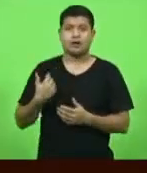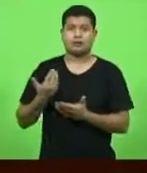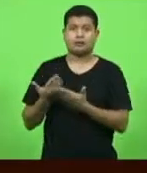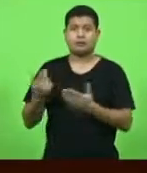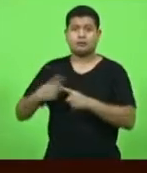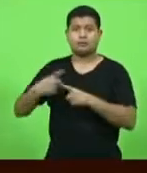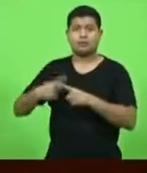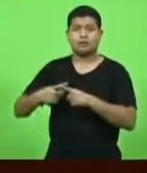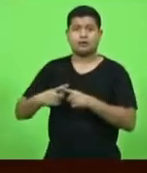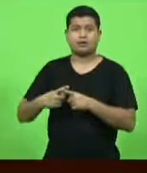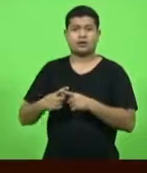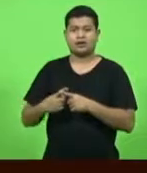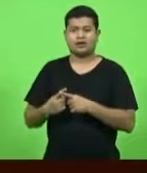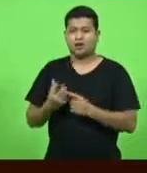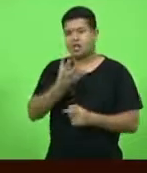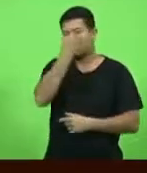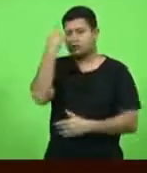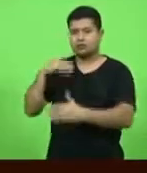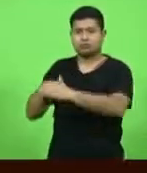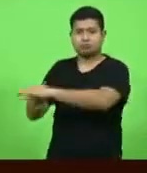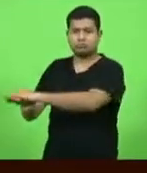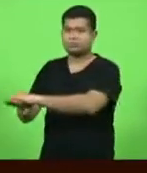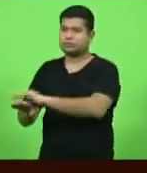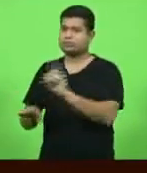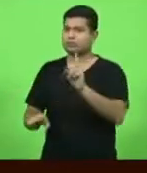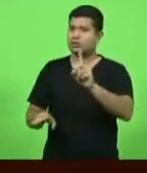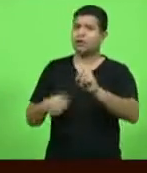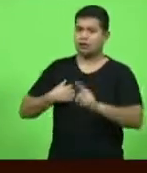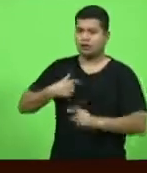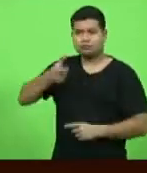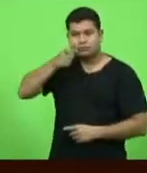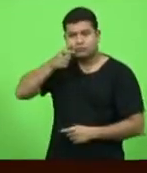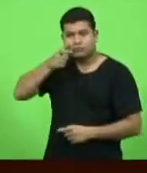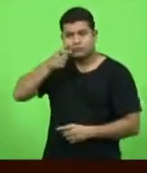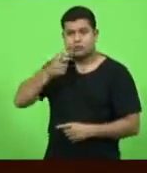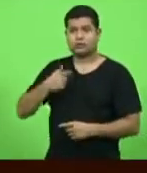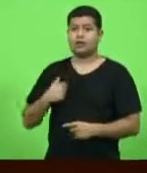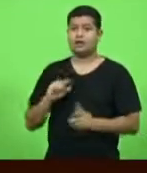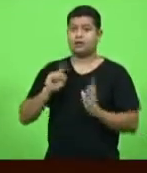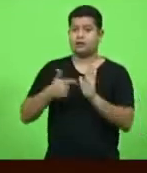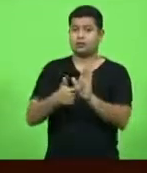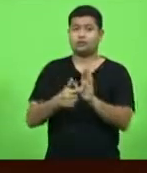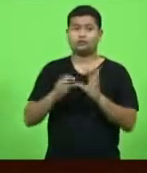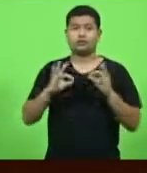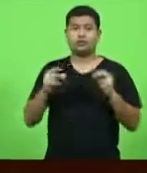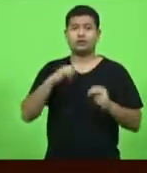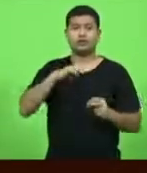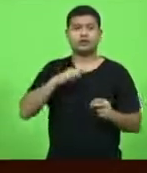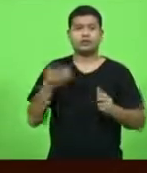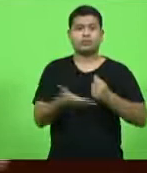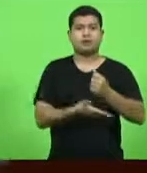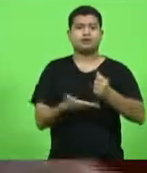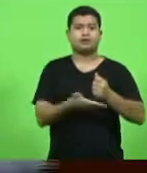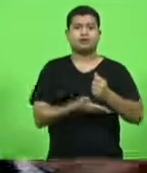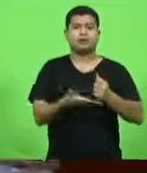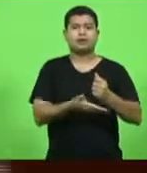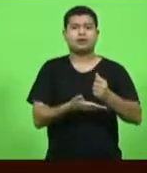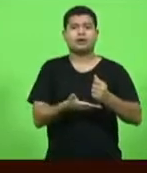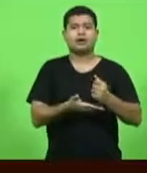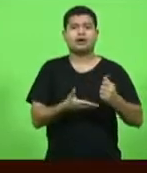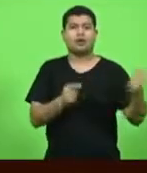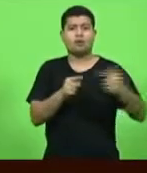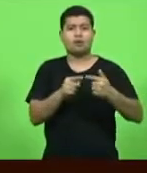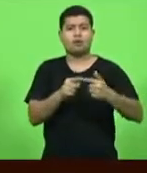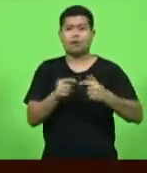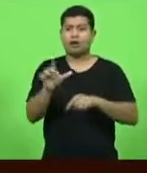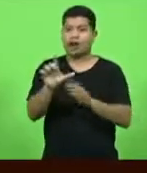ninguém vai colocar em gaveta as denúncias que nós colocamos lá por que todas estão balizadas daquilo que a lei